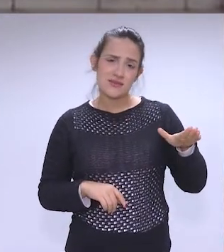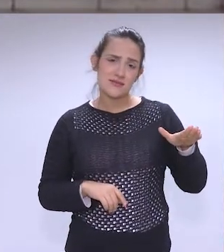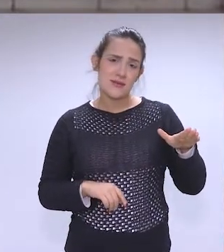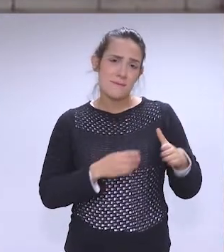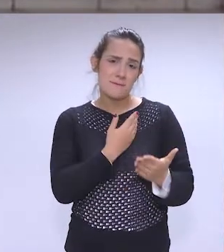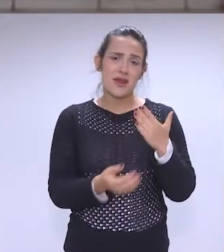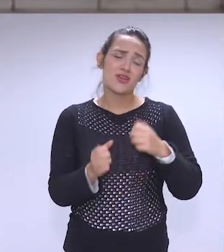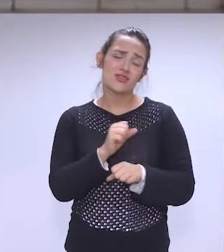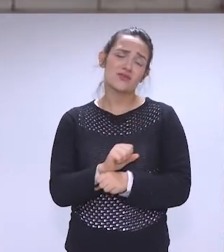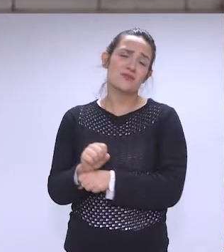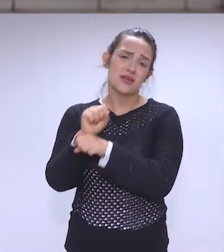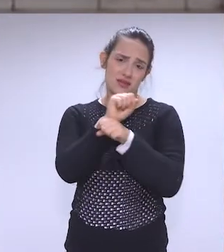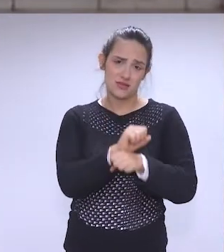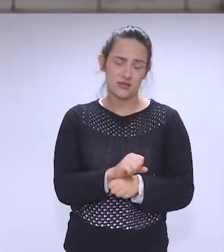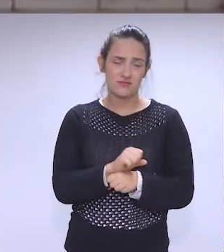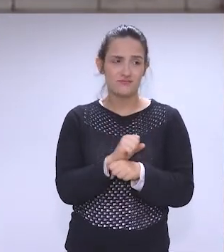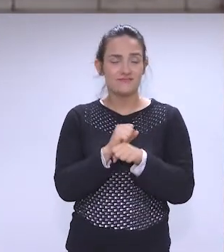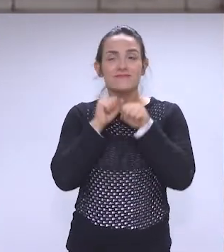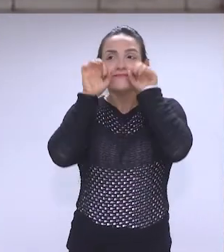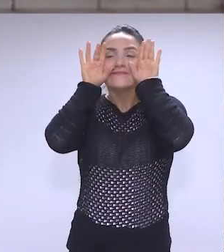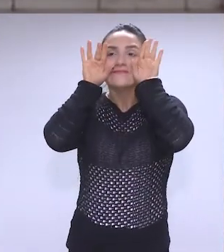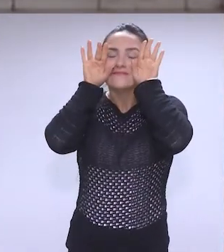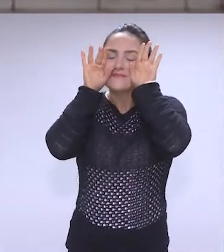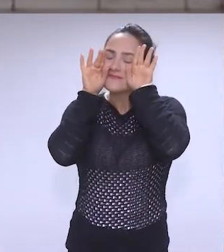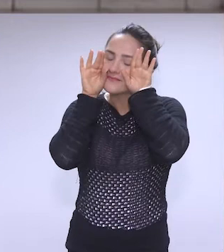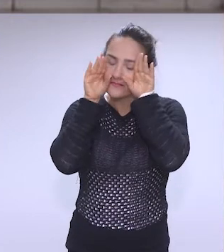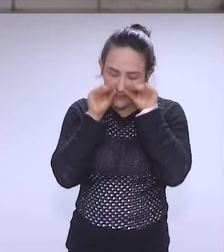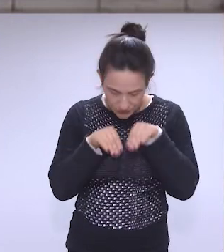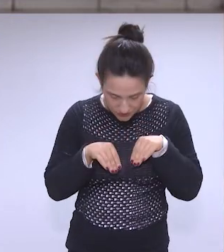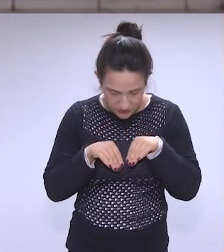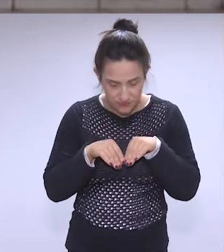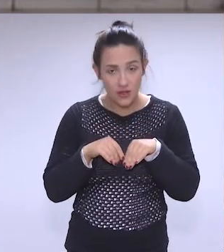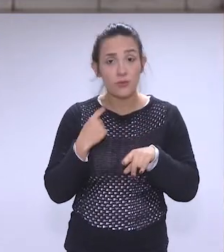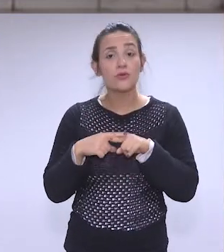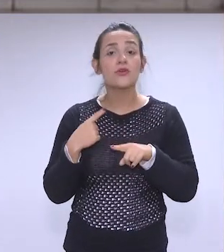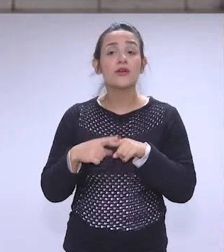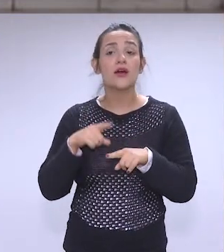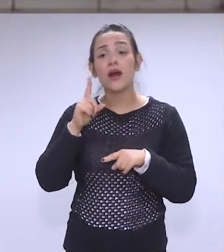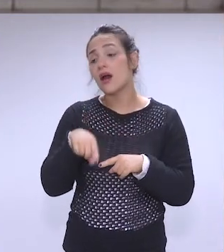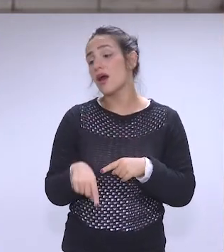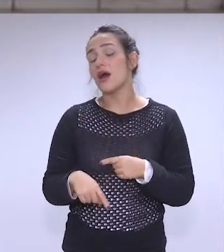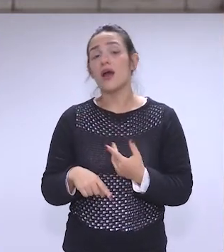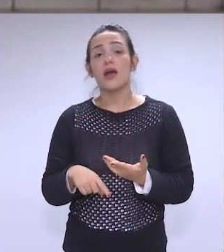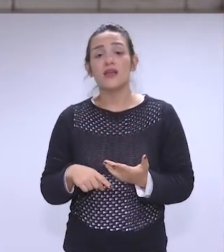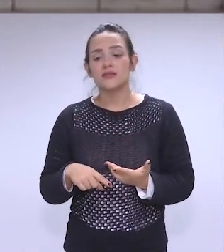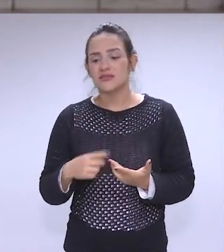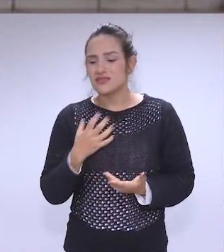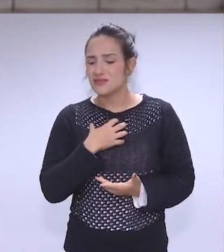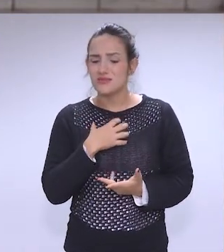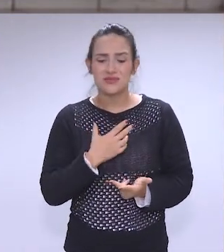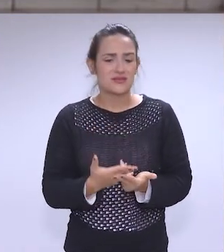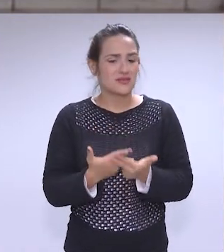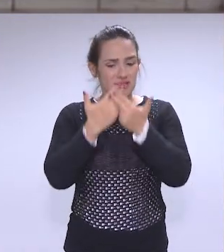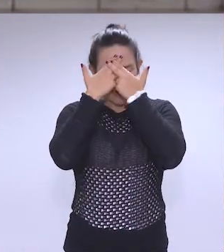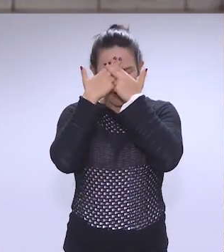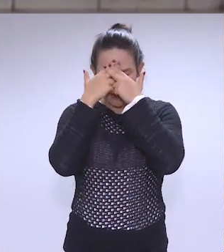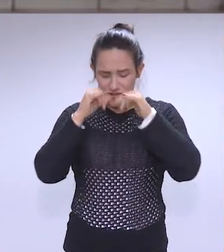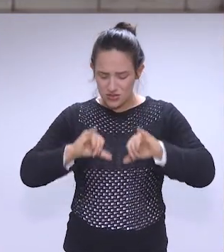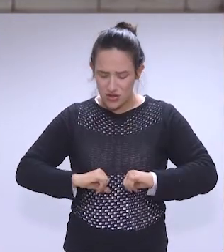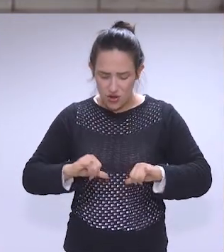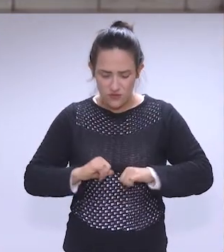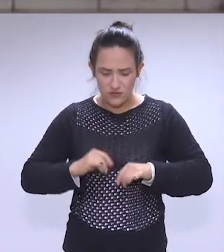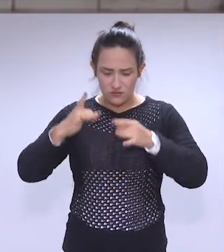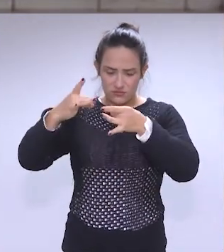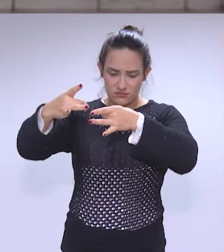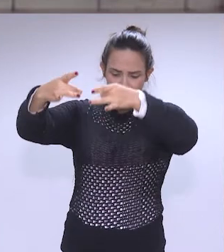dessas meninas. Porque além de todas as questões que envolvem a adolescência, né, essas dores, eles têm essa